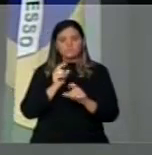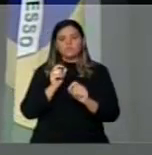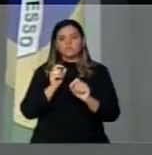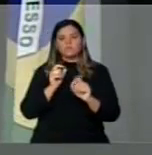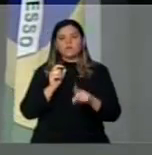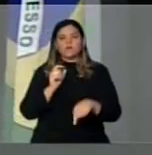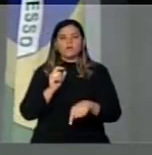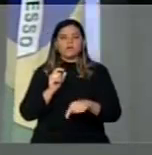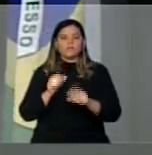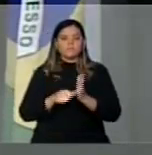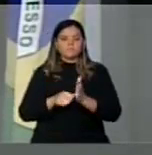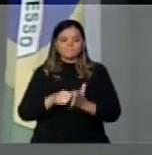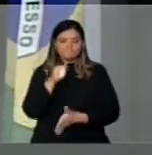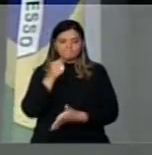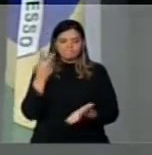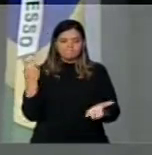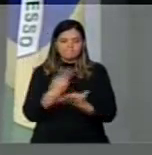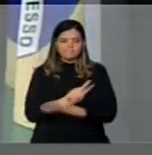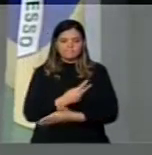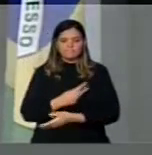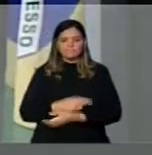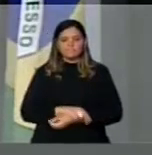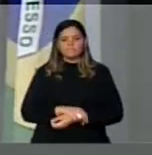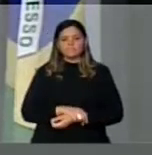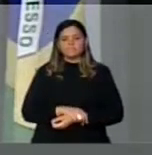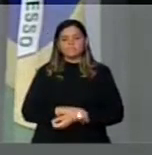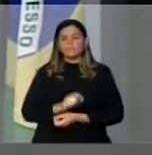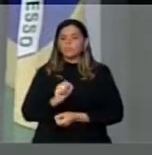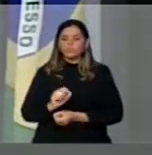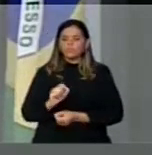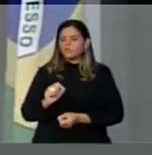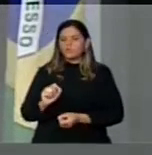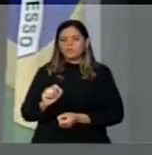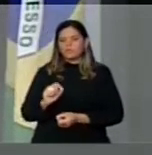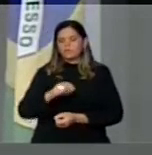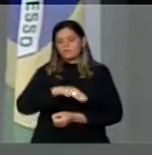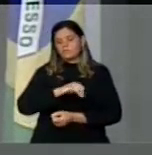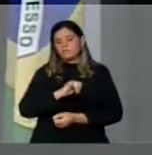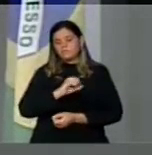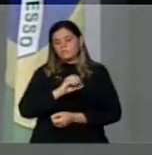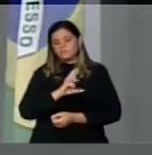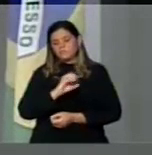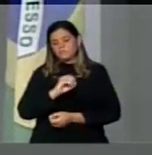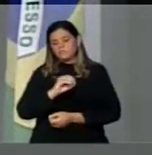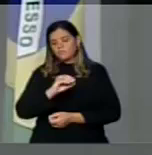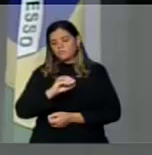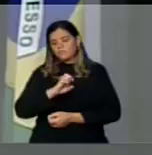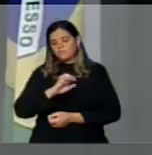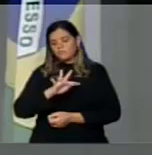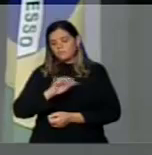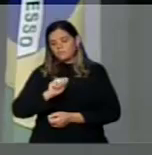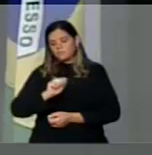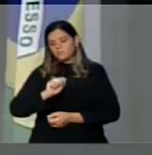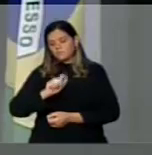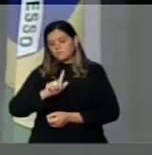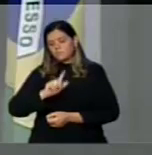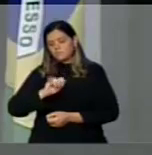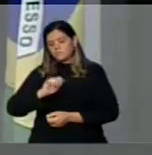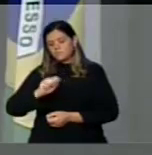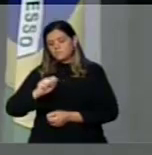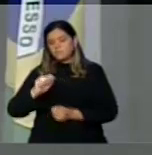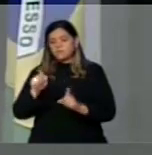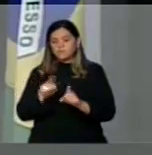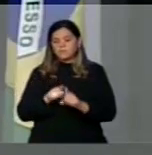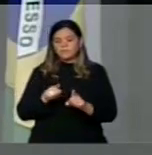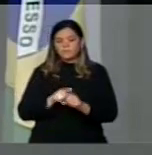pela primeira vez o nexo causal entre a microcefalia e o